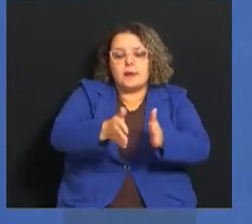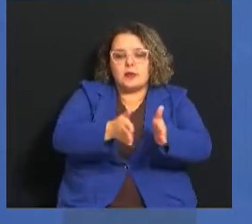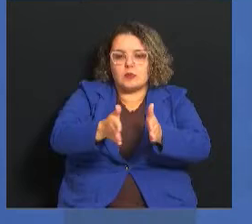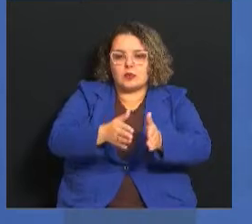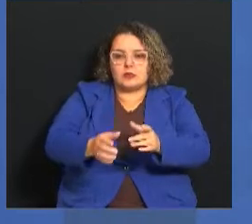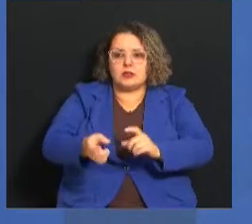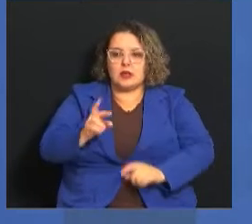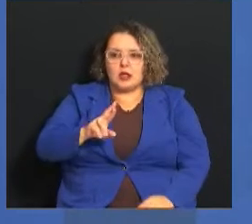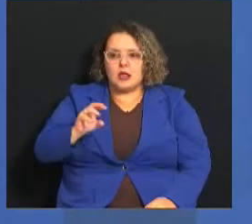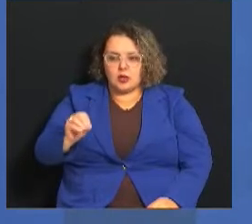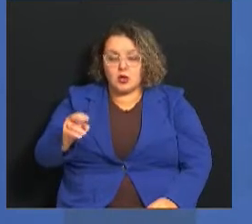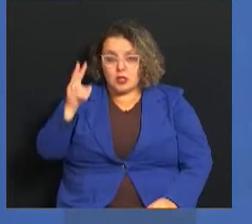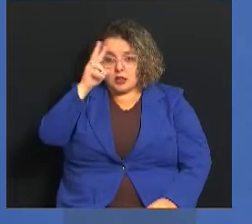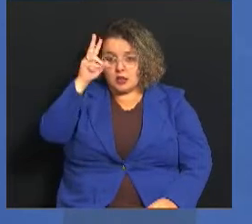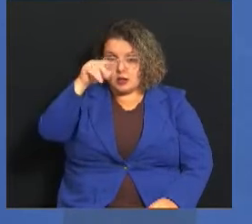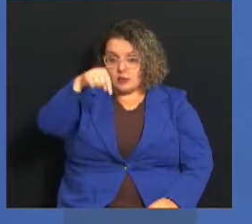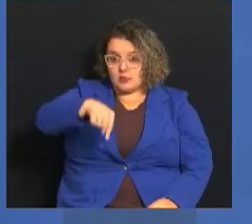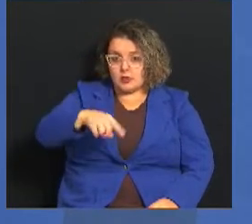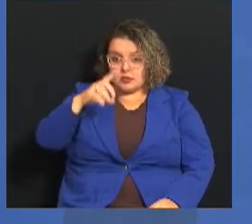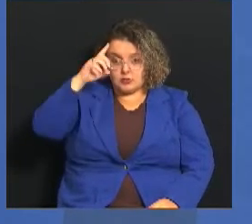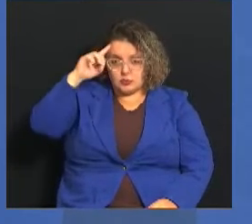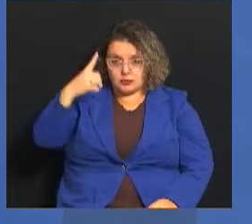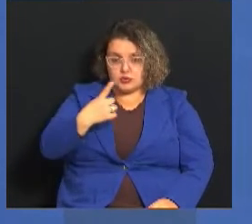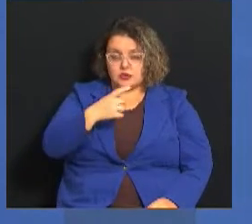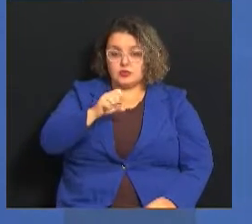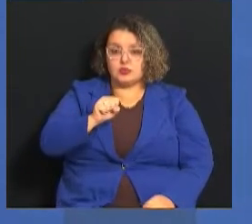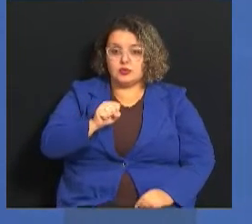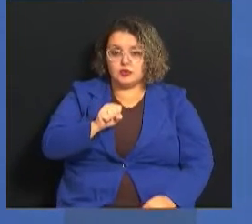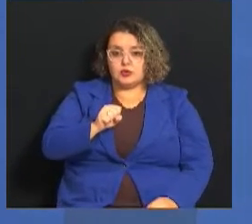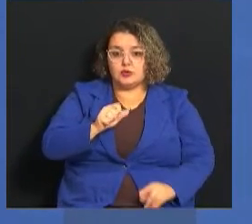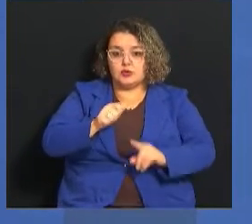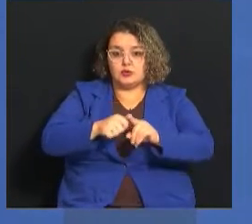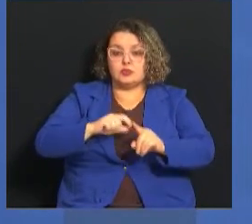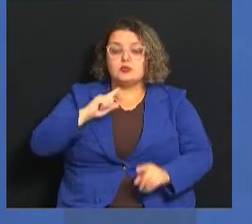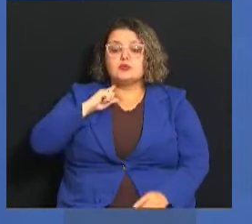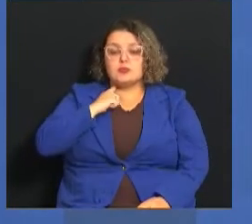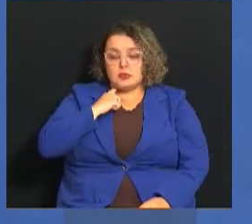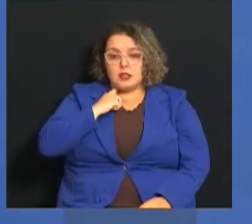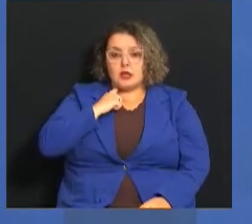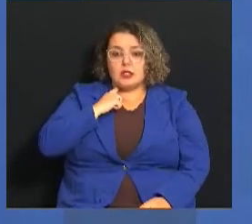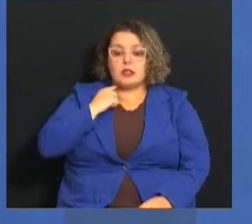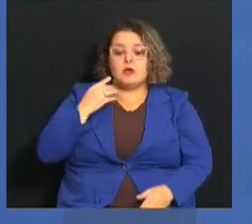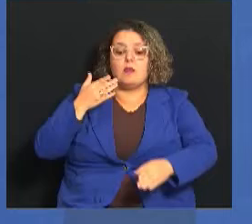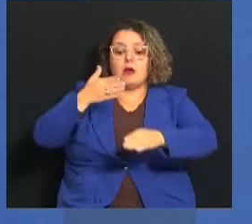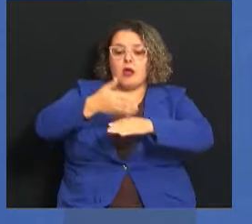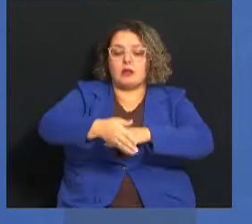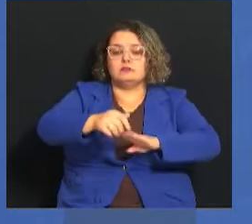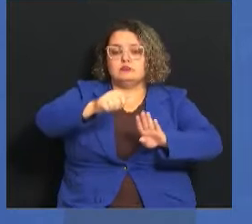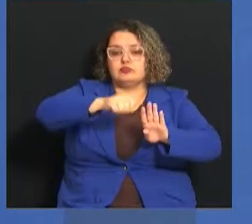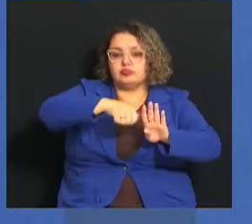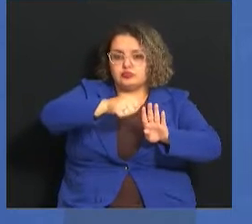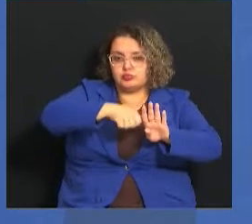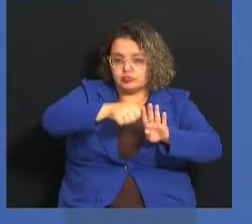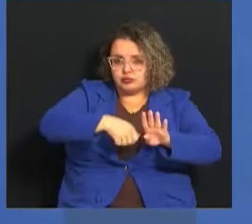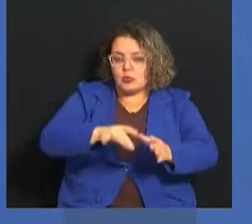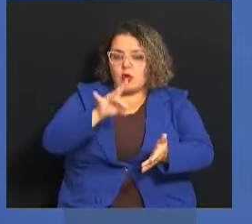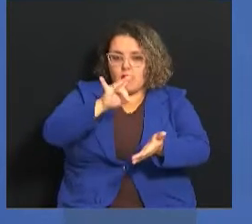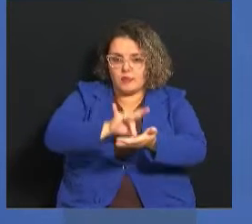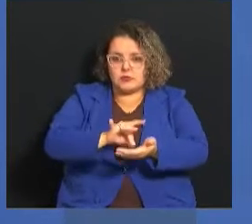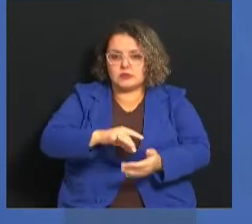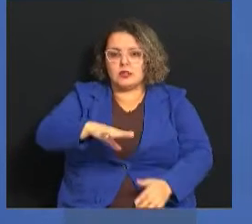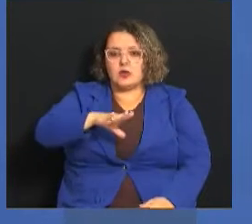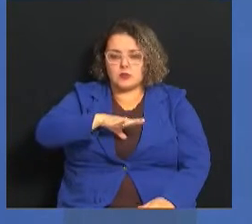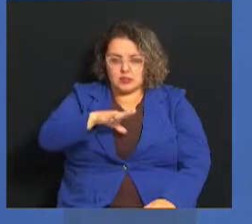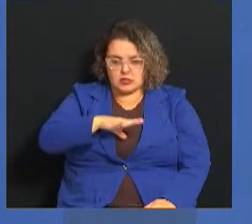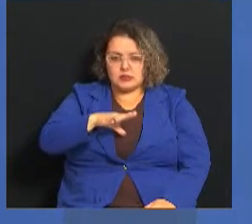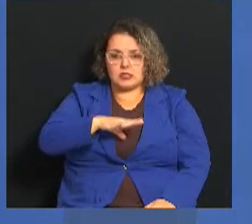A gente lembra aqui que o dia 18 de maio inclusive, ele entra no calendário oficial do município, e